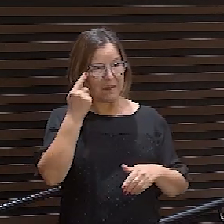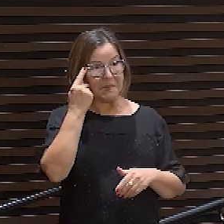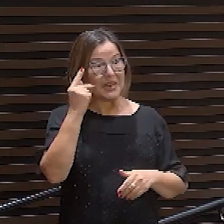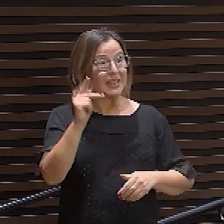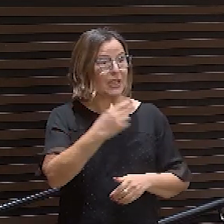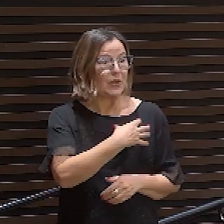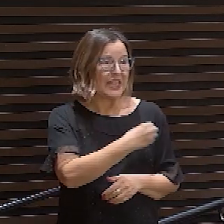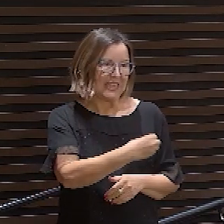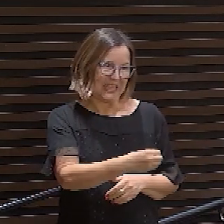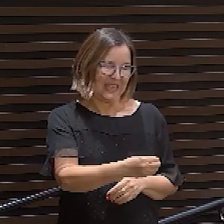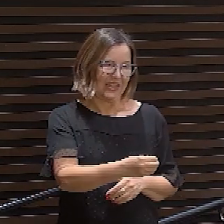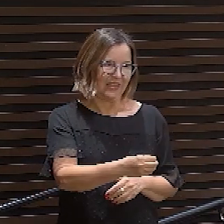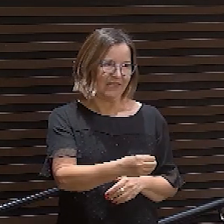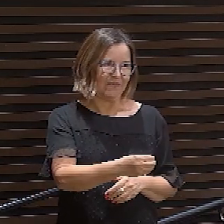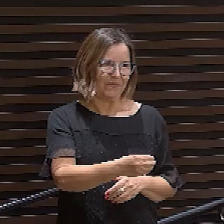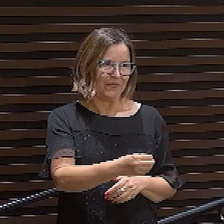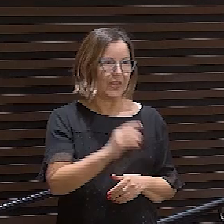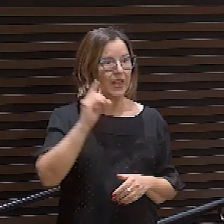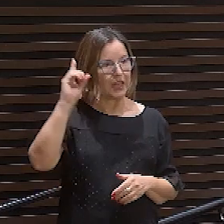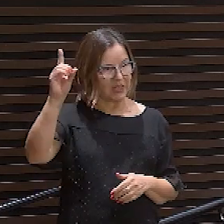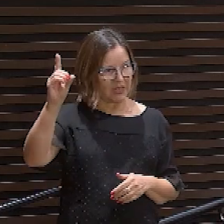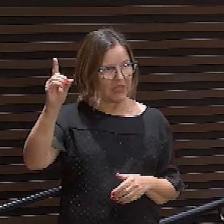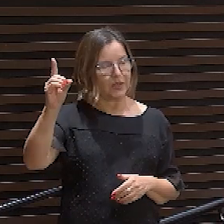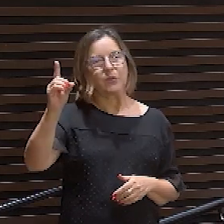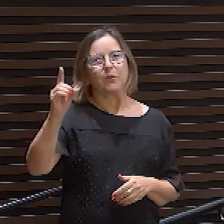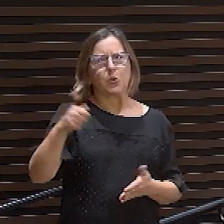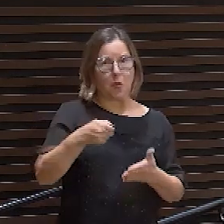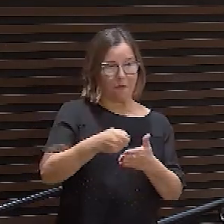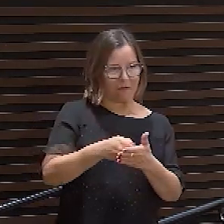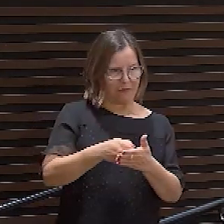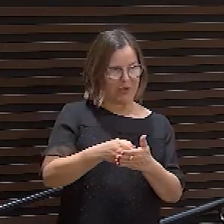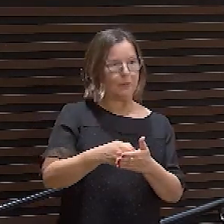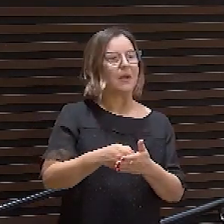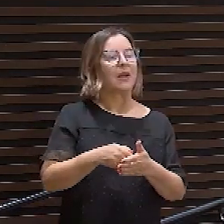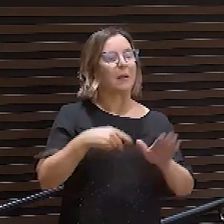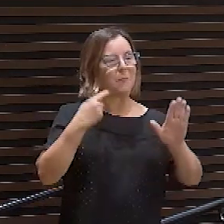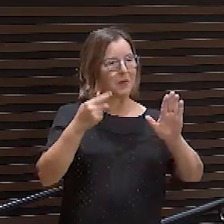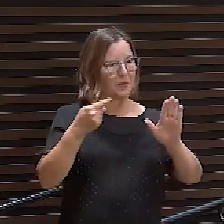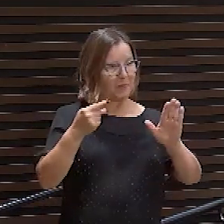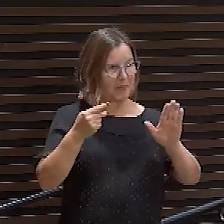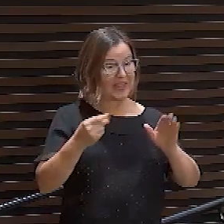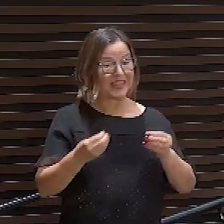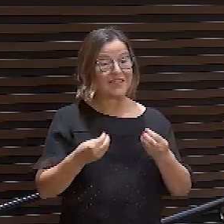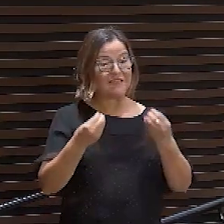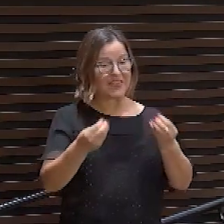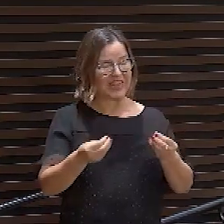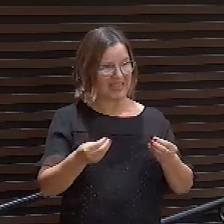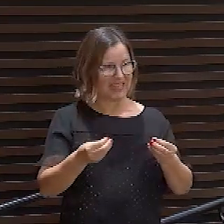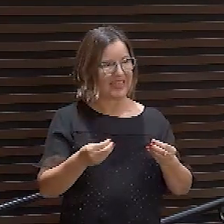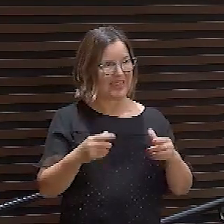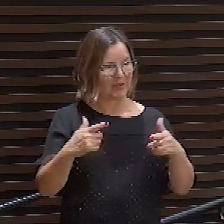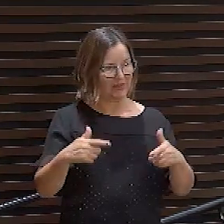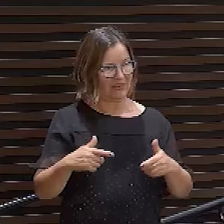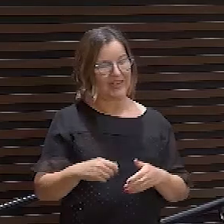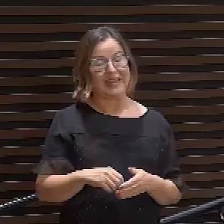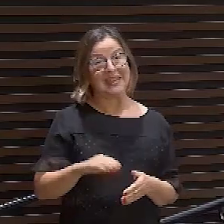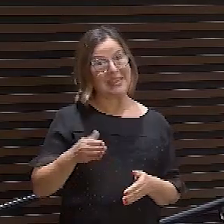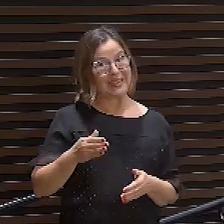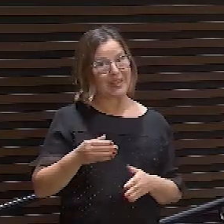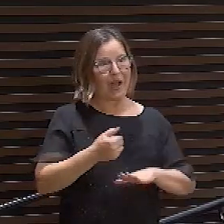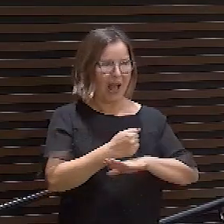Deus reafirma a promessa da terra e Abraão então constrói um altar,